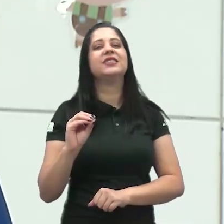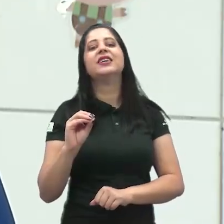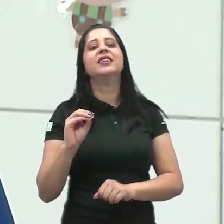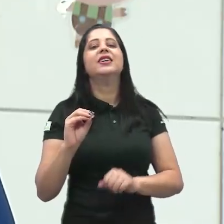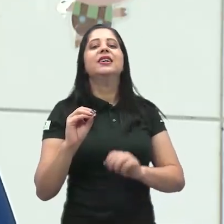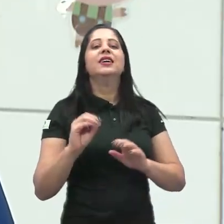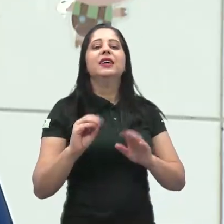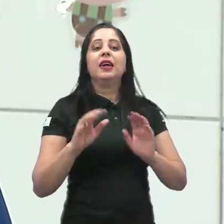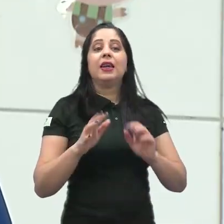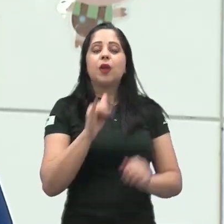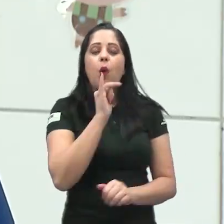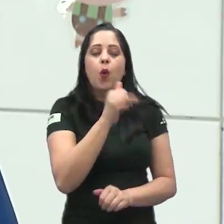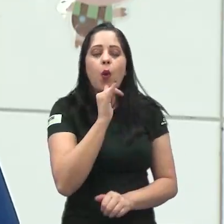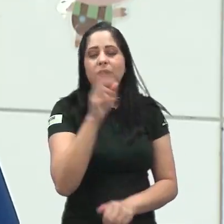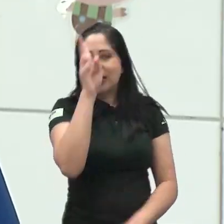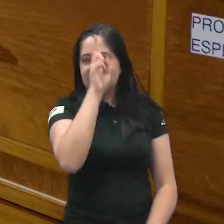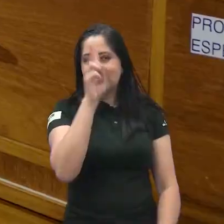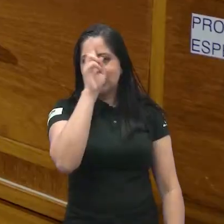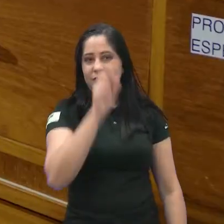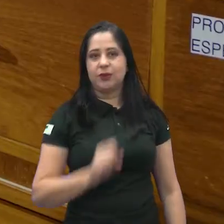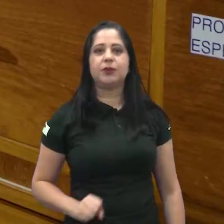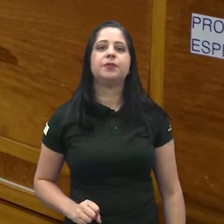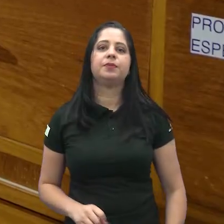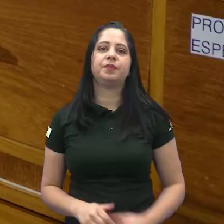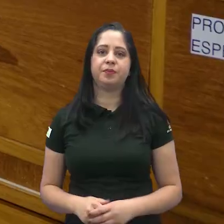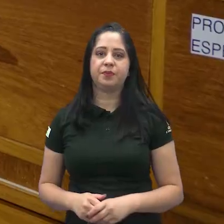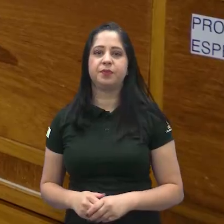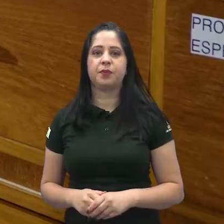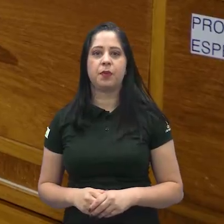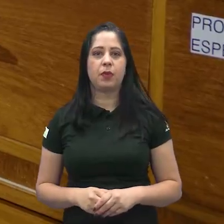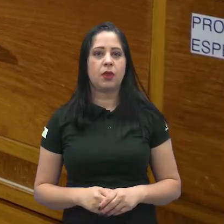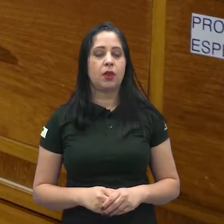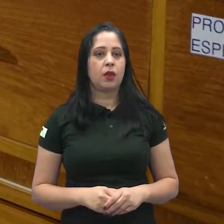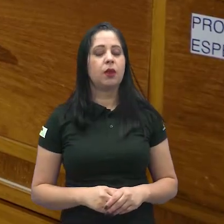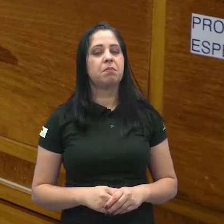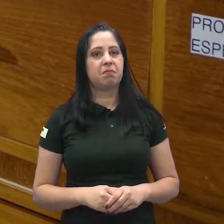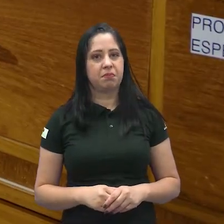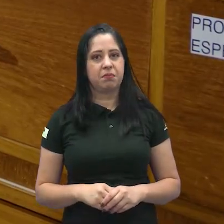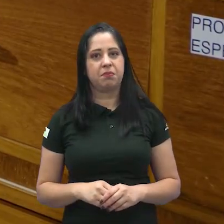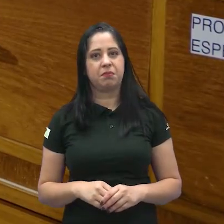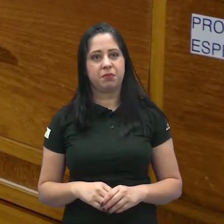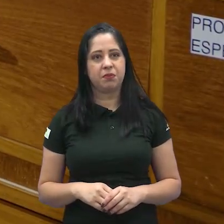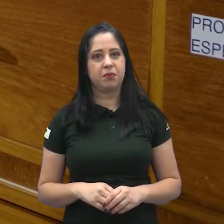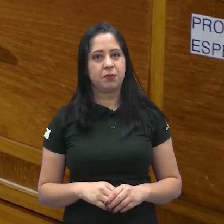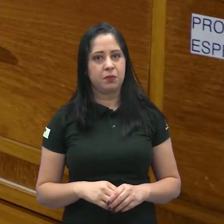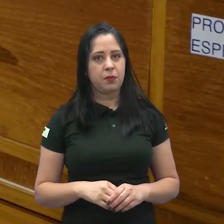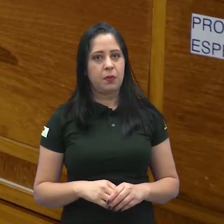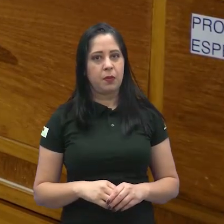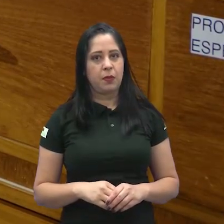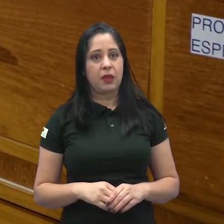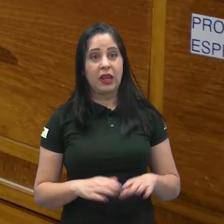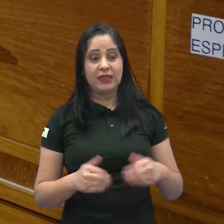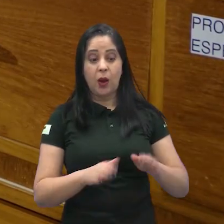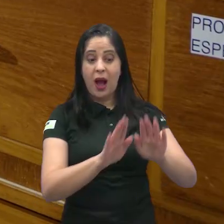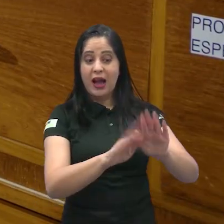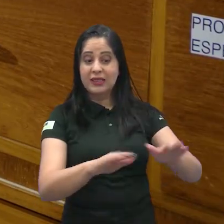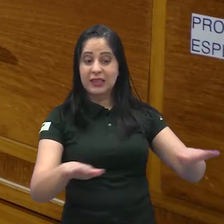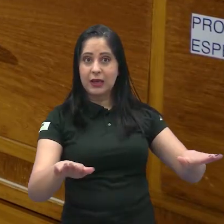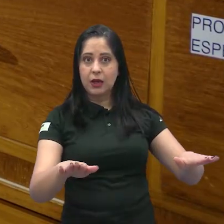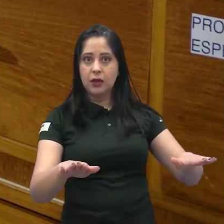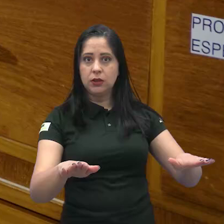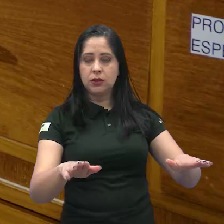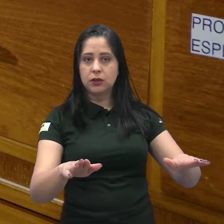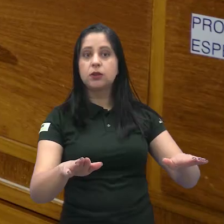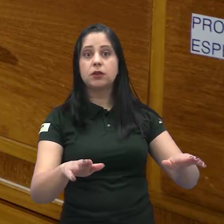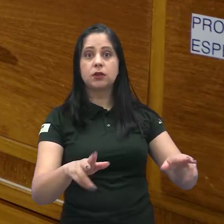enriquecendo essa parte literária das crianças. Que a gente sempre conversa muito, né? Eles sempre passam muito pra gente que a gente tem que dar